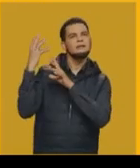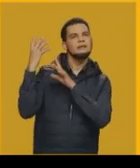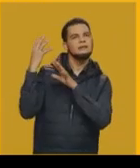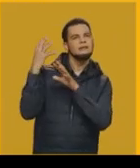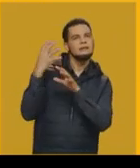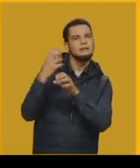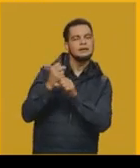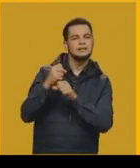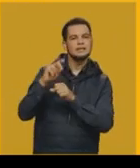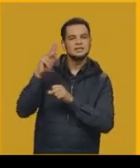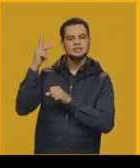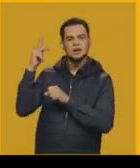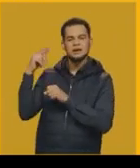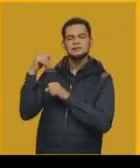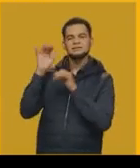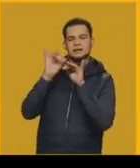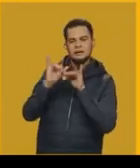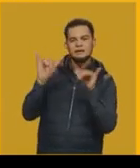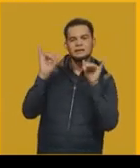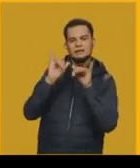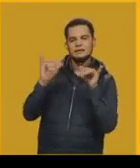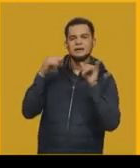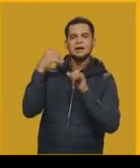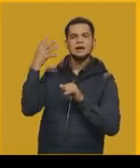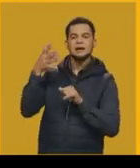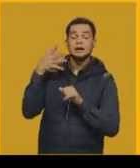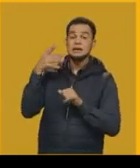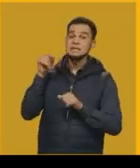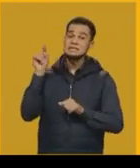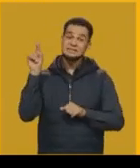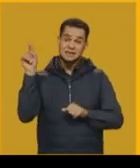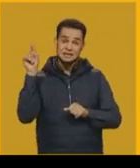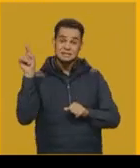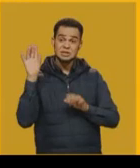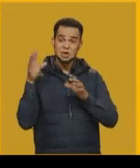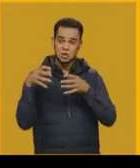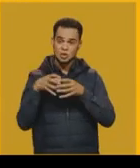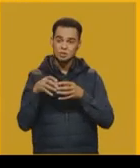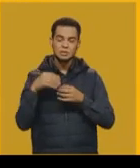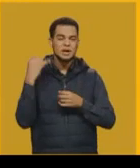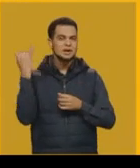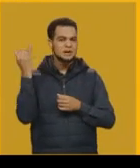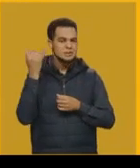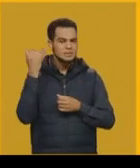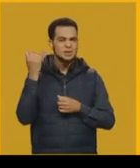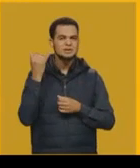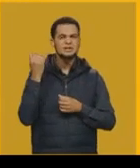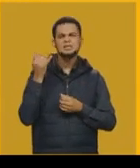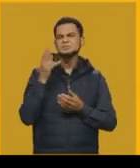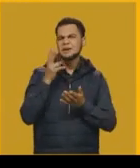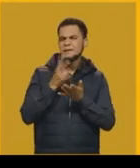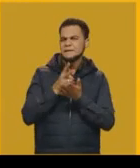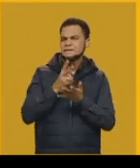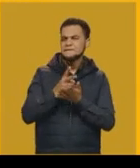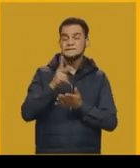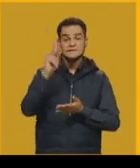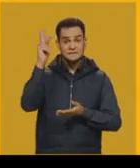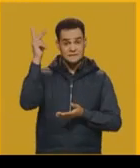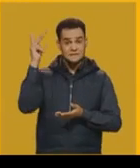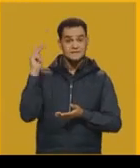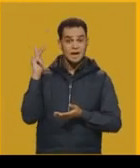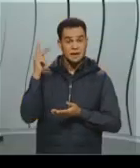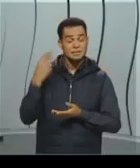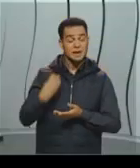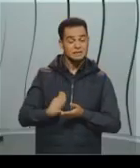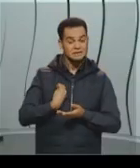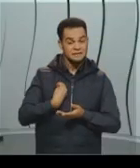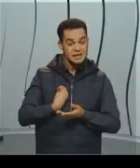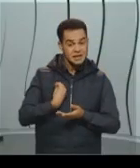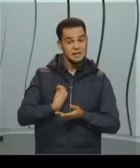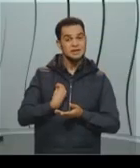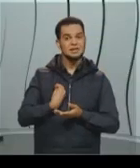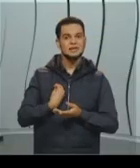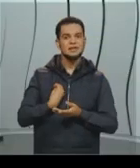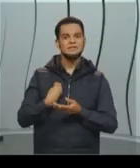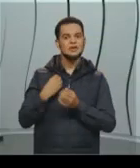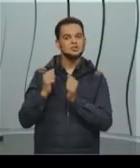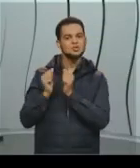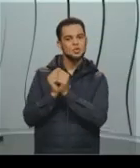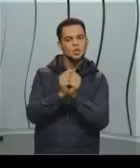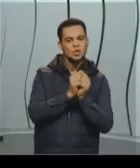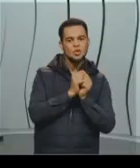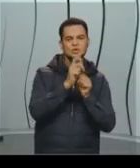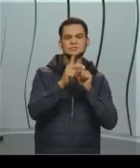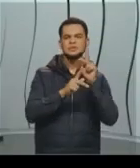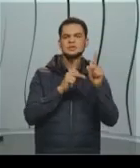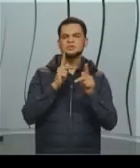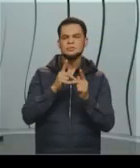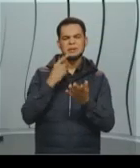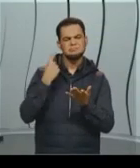muito importantes para manter viva essa história, né? Para permanecer aí entre as pessoas, toda a